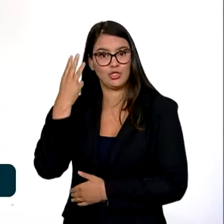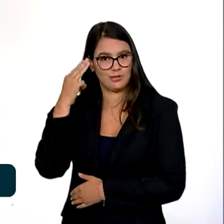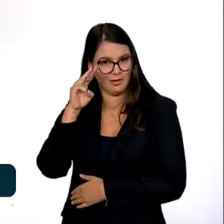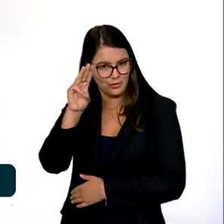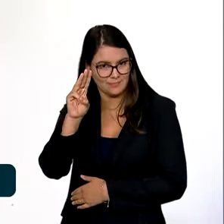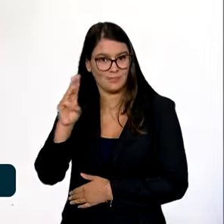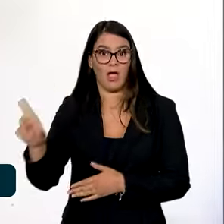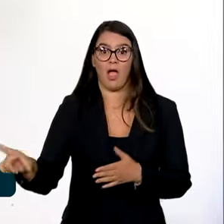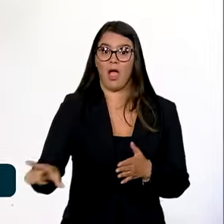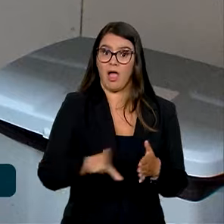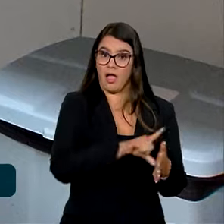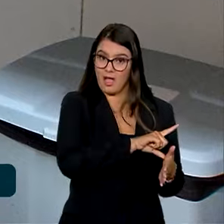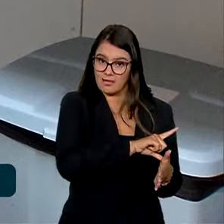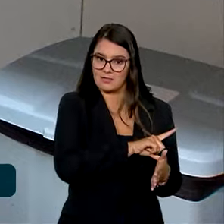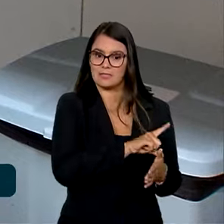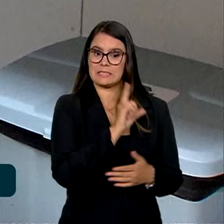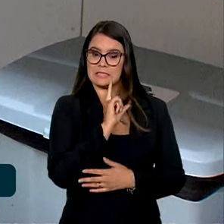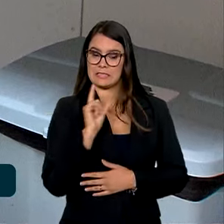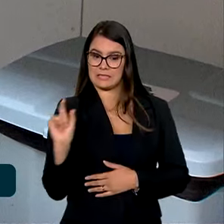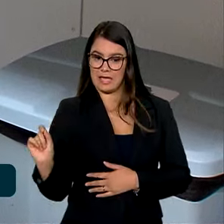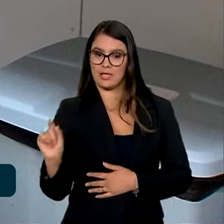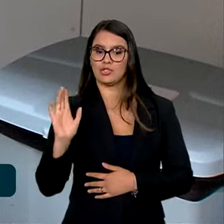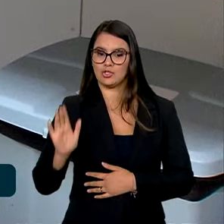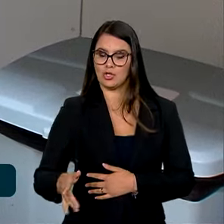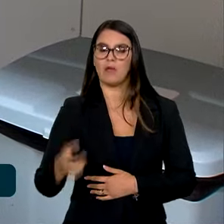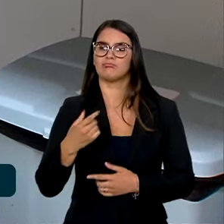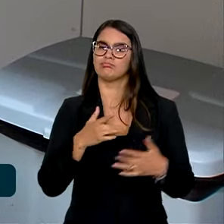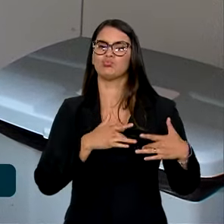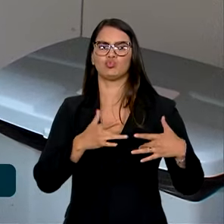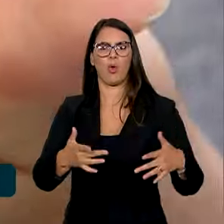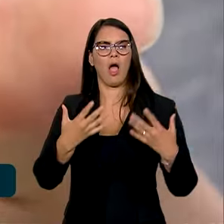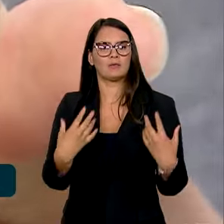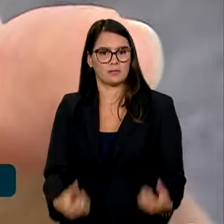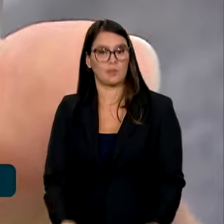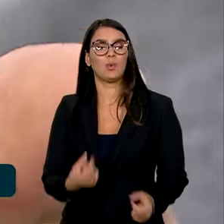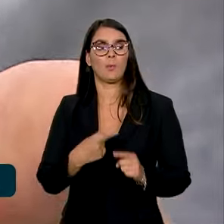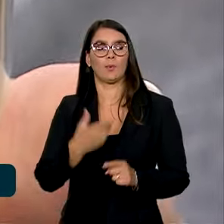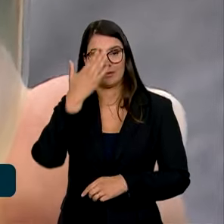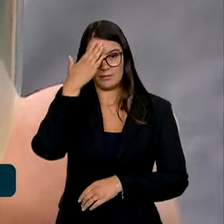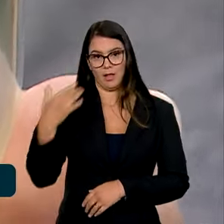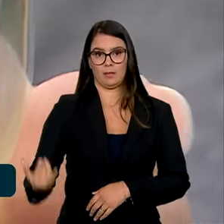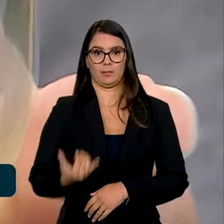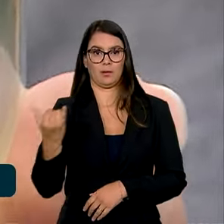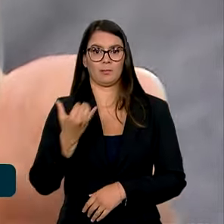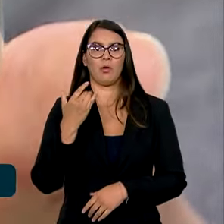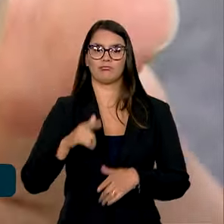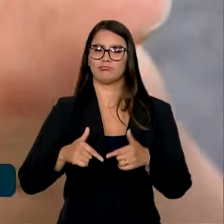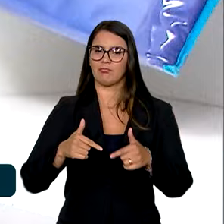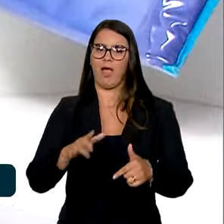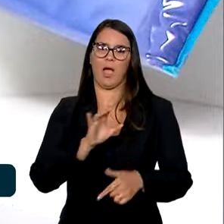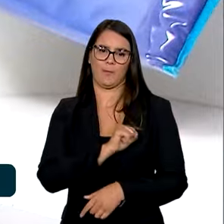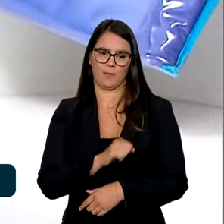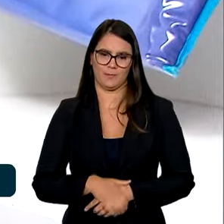E antes mesmo de deixar a maternidade, já se tornou doadora, por saber da importância desse ato de